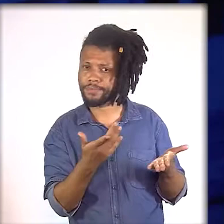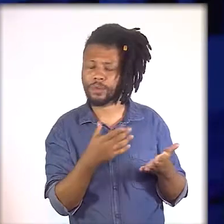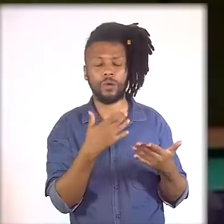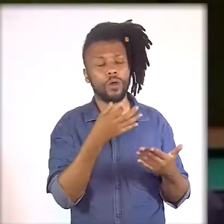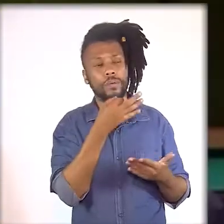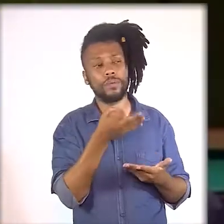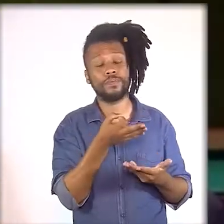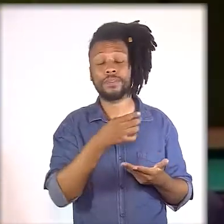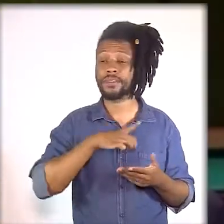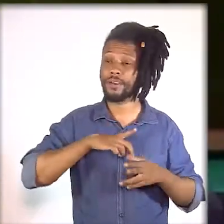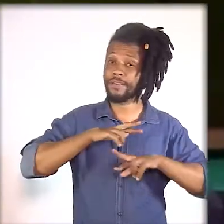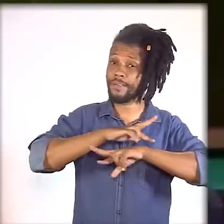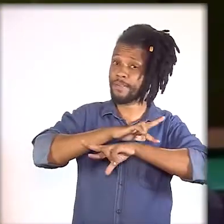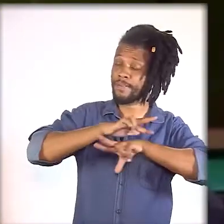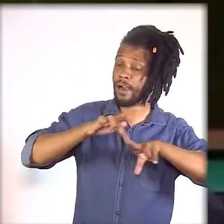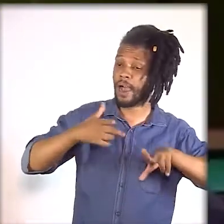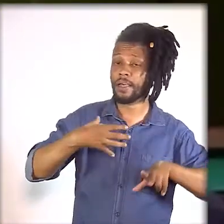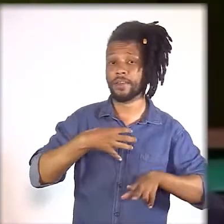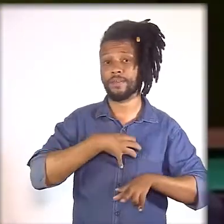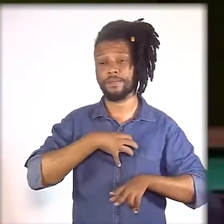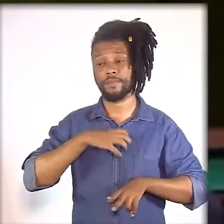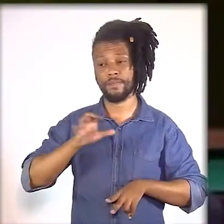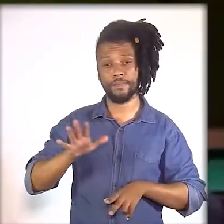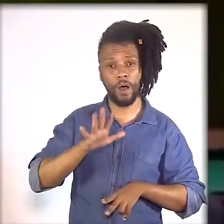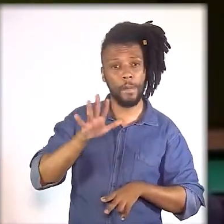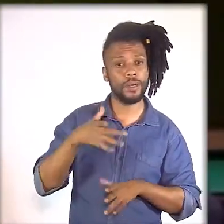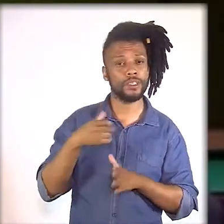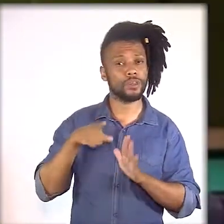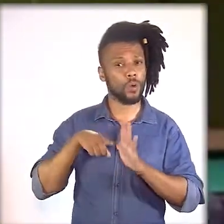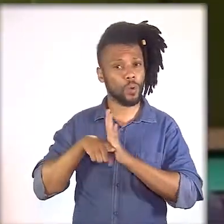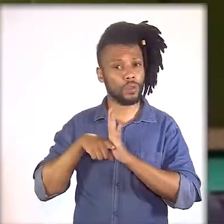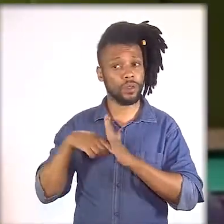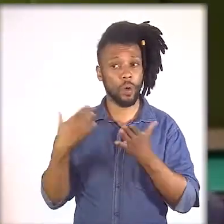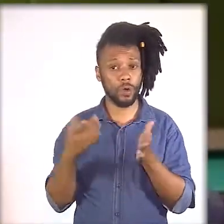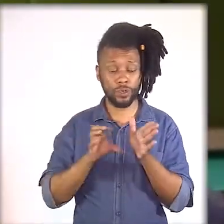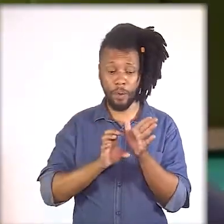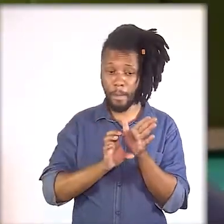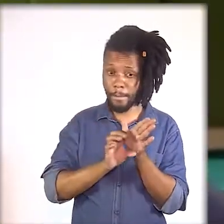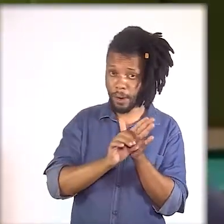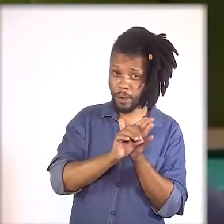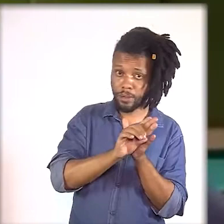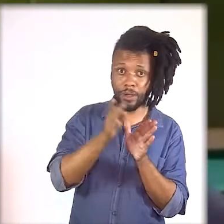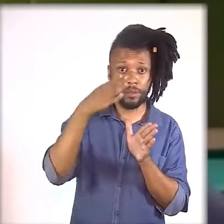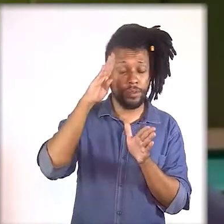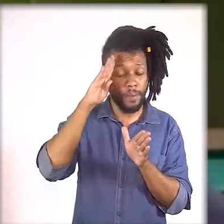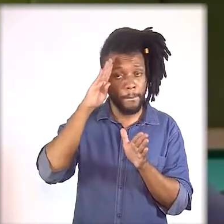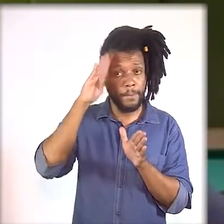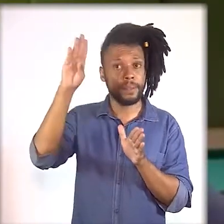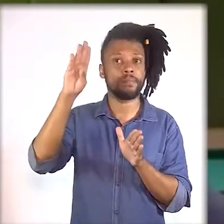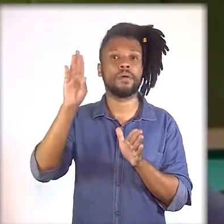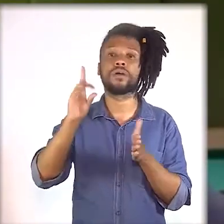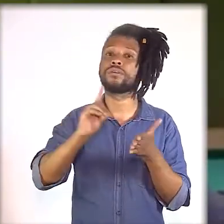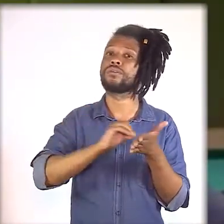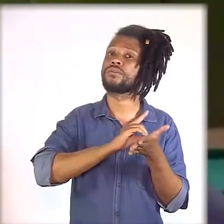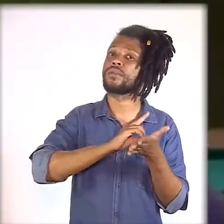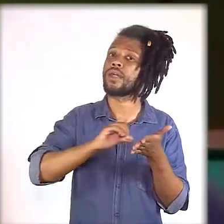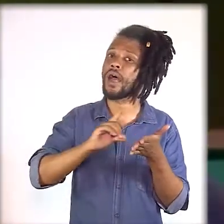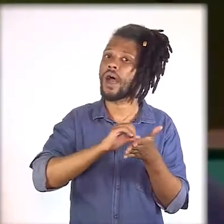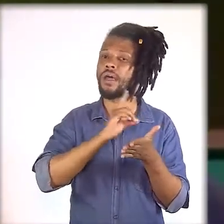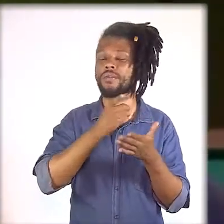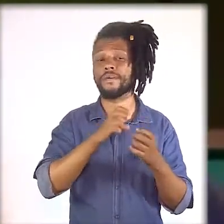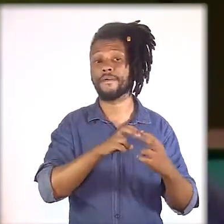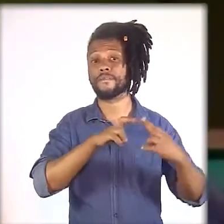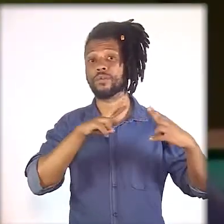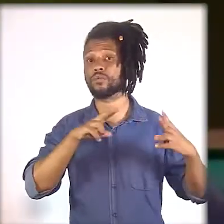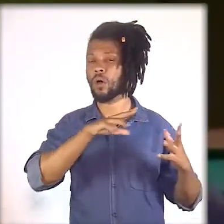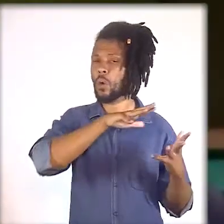Beto? Há várias formas de consultar um dicionário. Hoje, o Google é o maior dicionário virtual